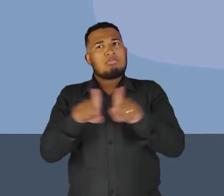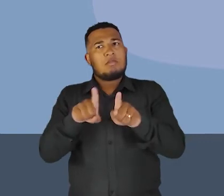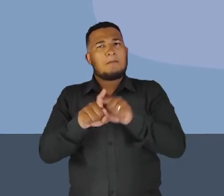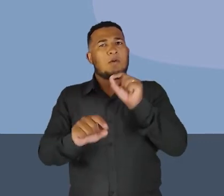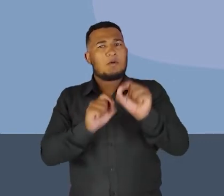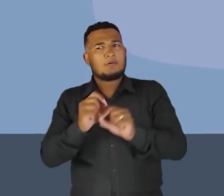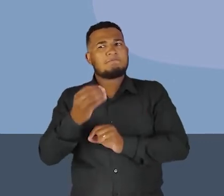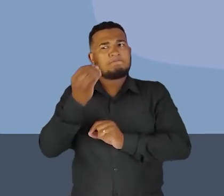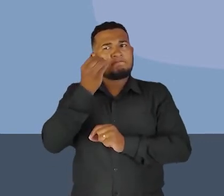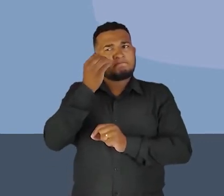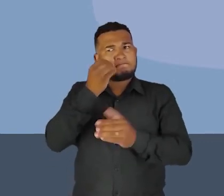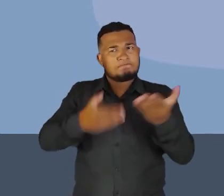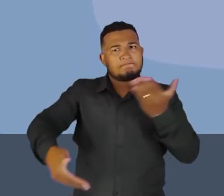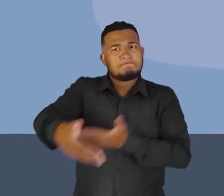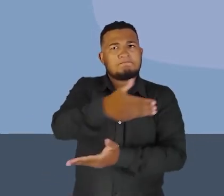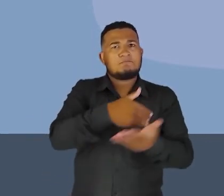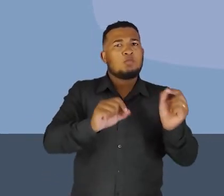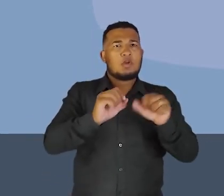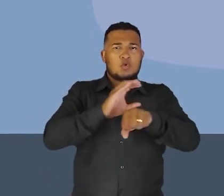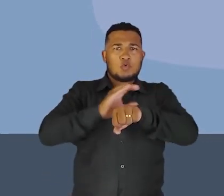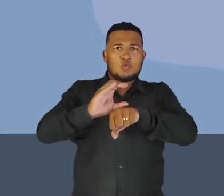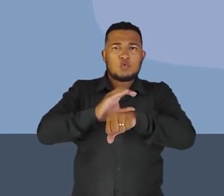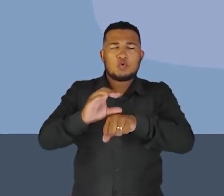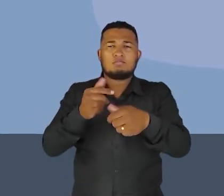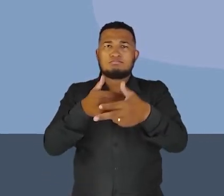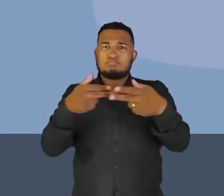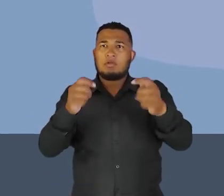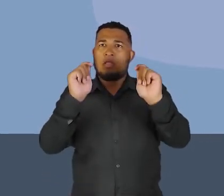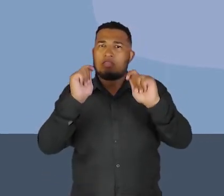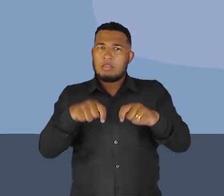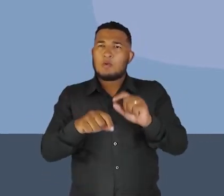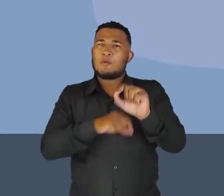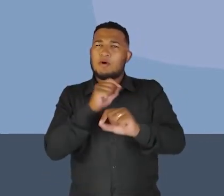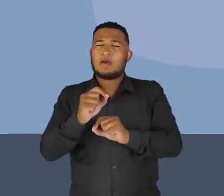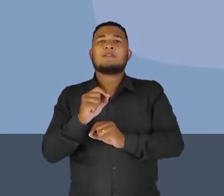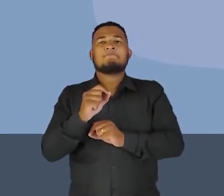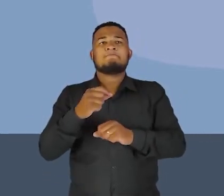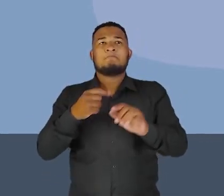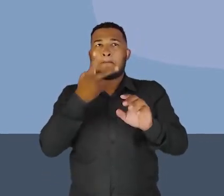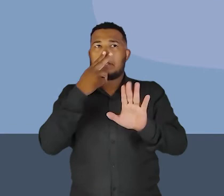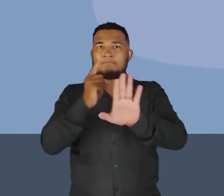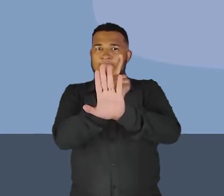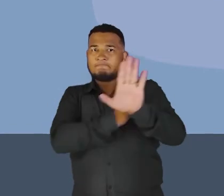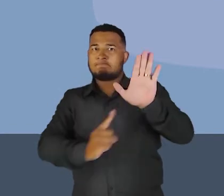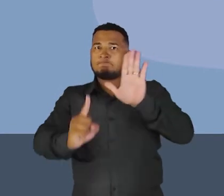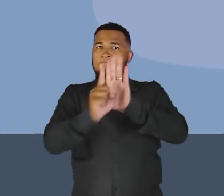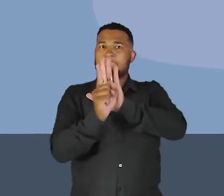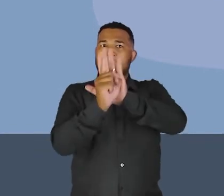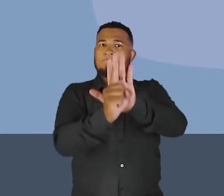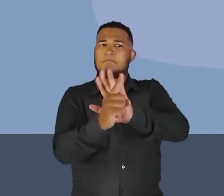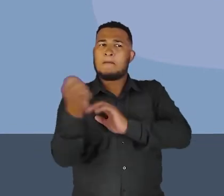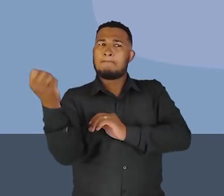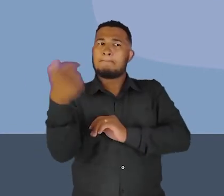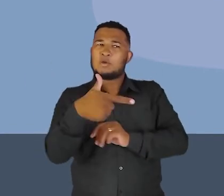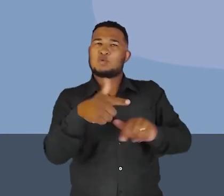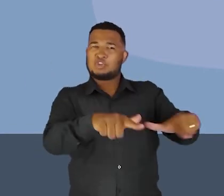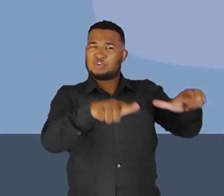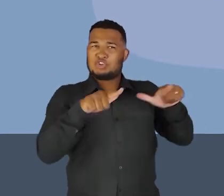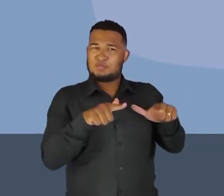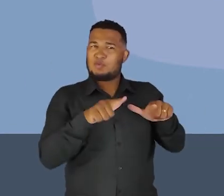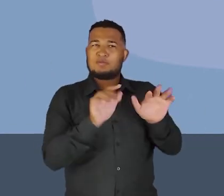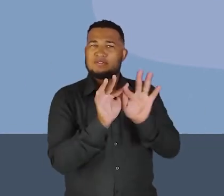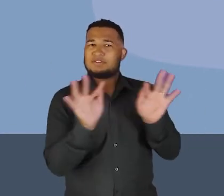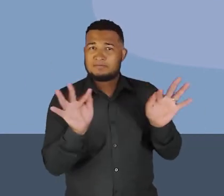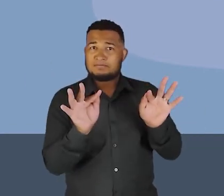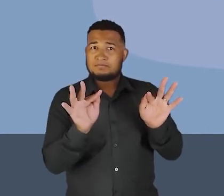também em cursos, né, que possam trazer para ele um protagonismo ainda maior, além do diploma, tá? E a escola,